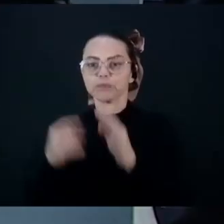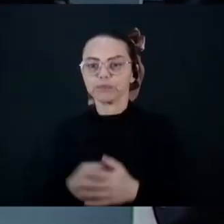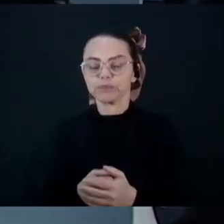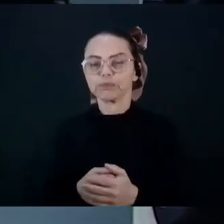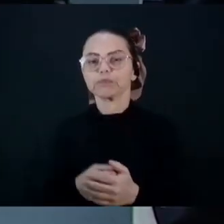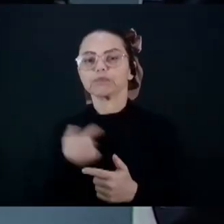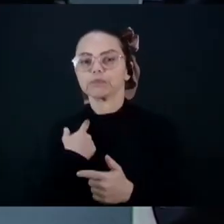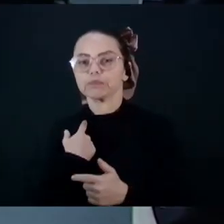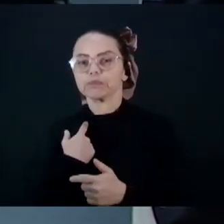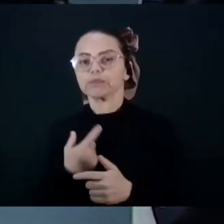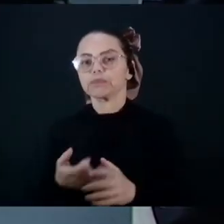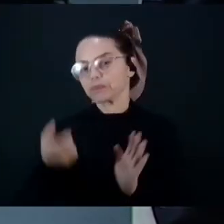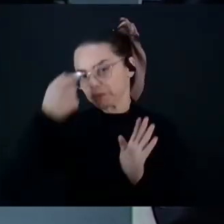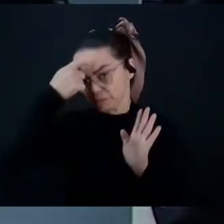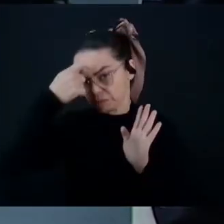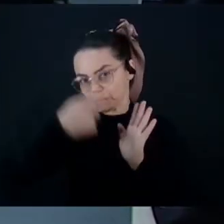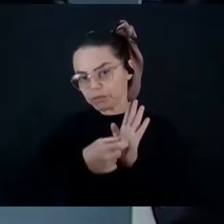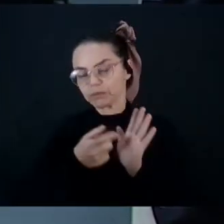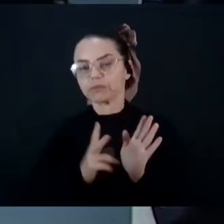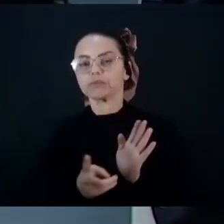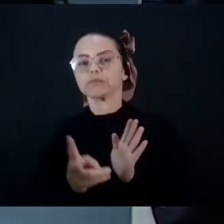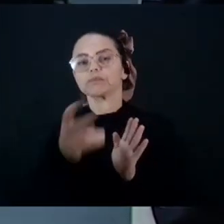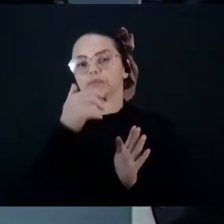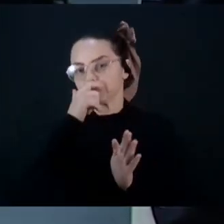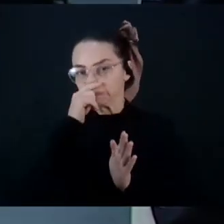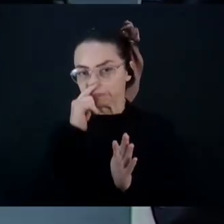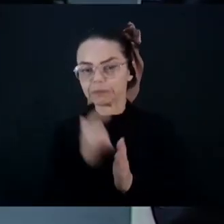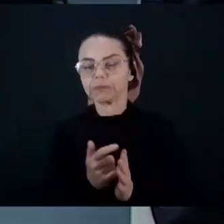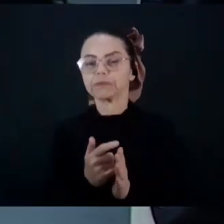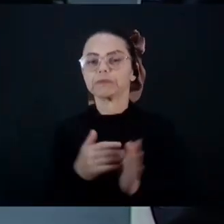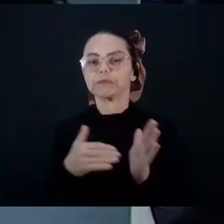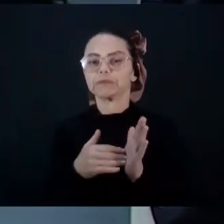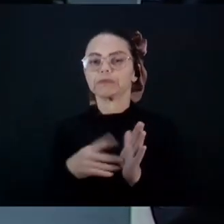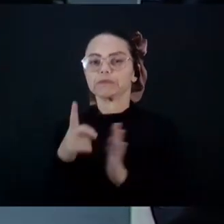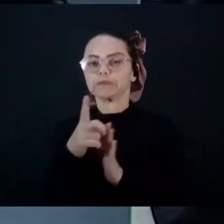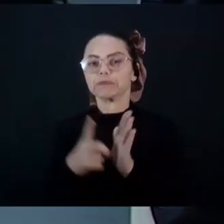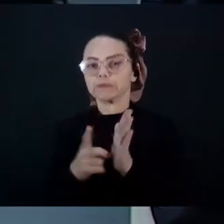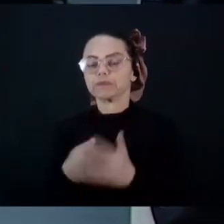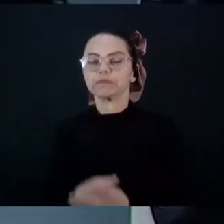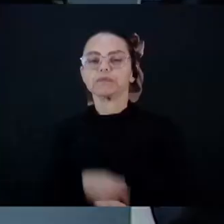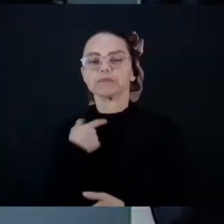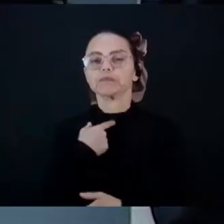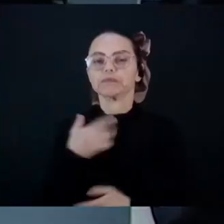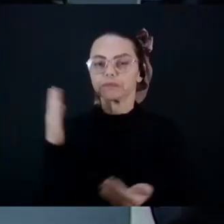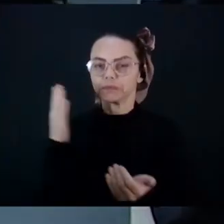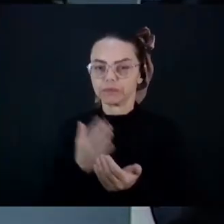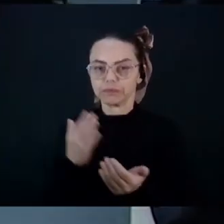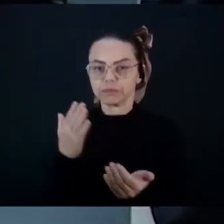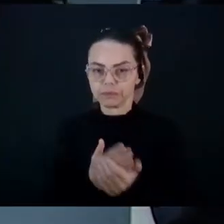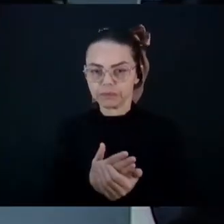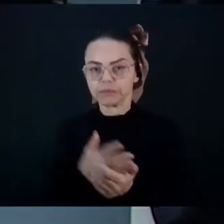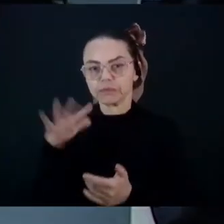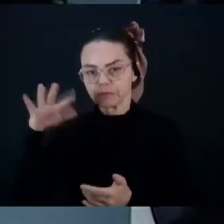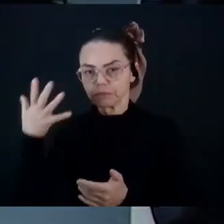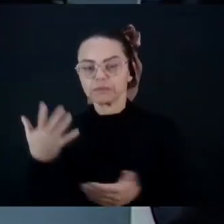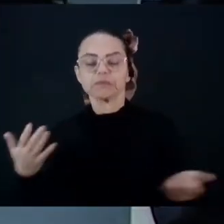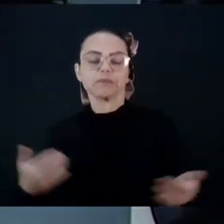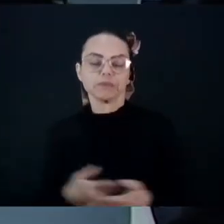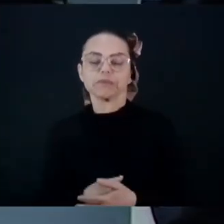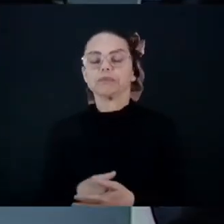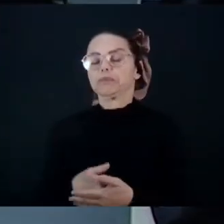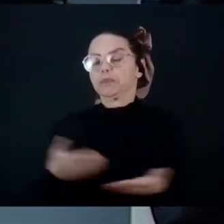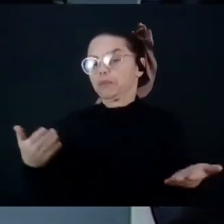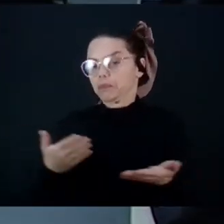da IA, sempre, ou na última década, com certeza os processos que hoje aconteciam, né,